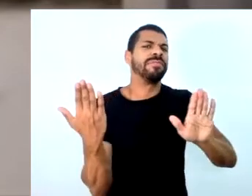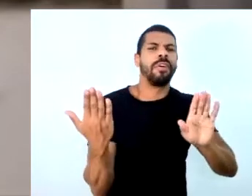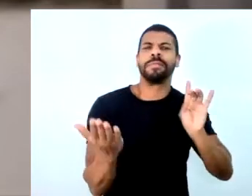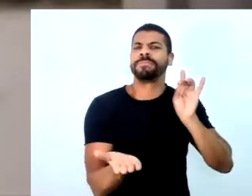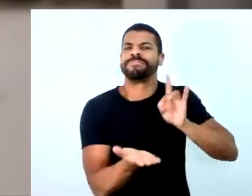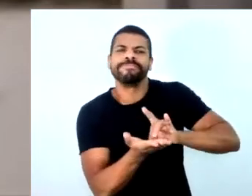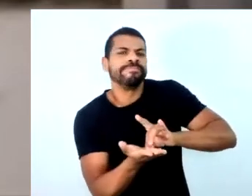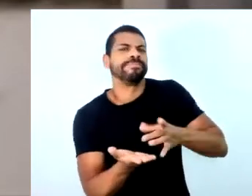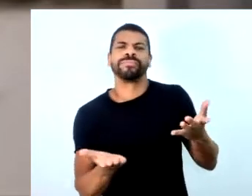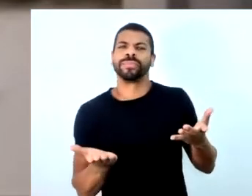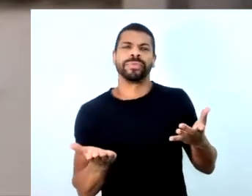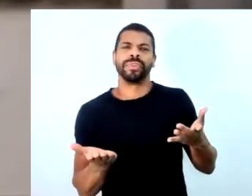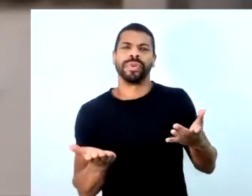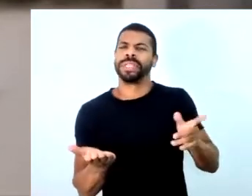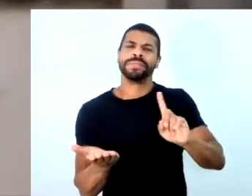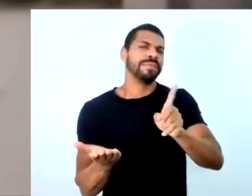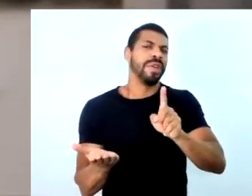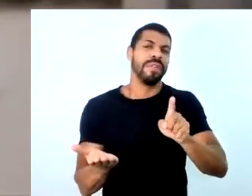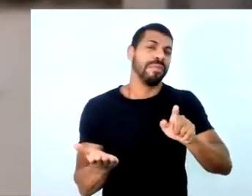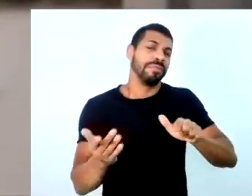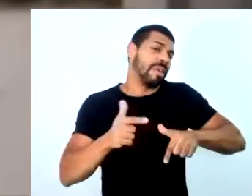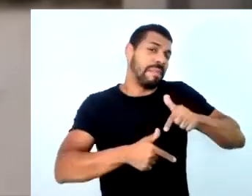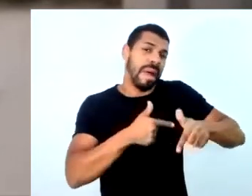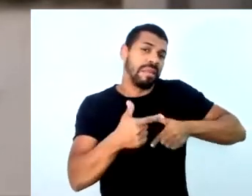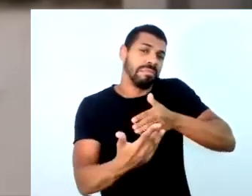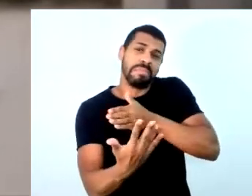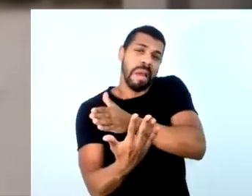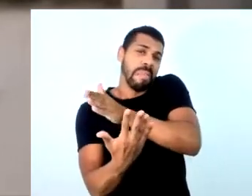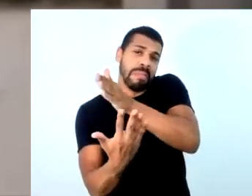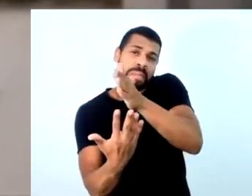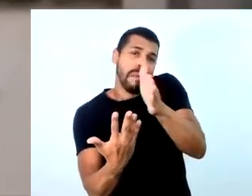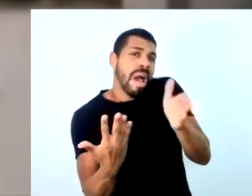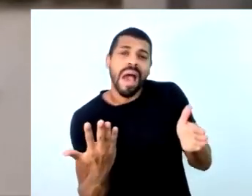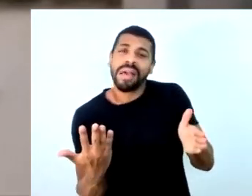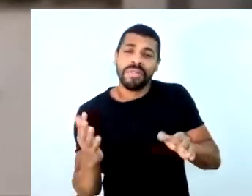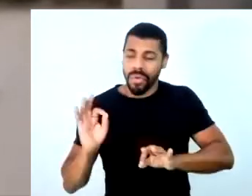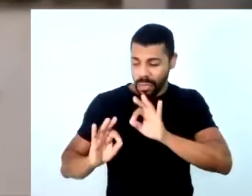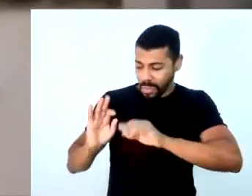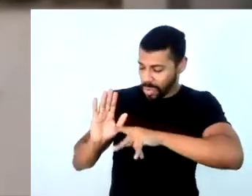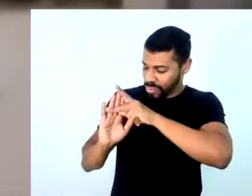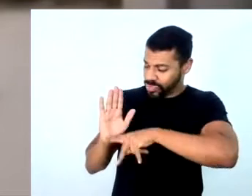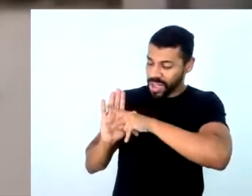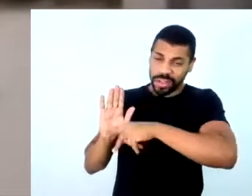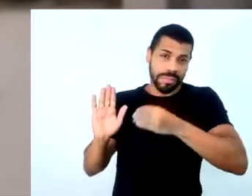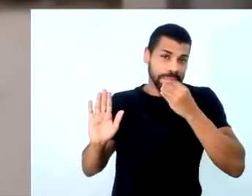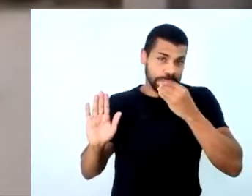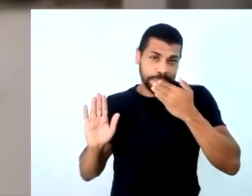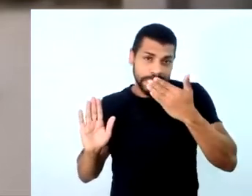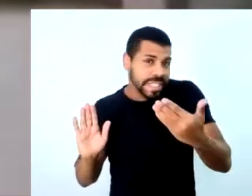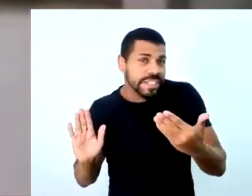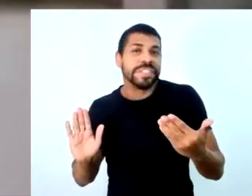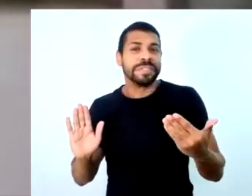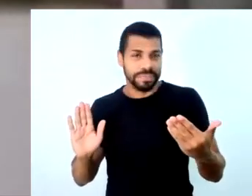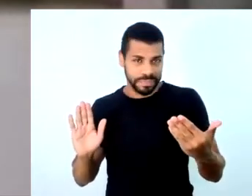fixa, não tem um equipamento fixo. Eu vou trabalhando com as plataformas que cada projeto